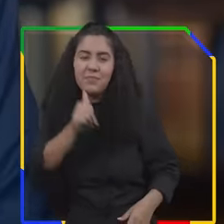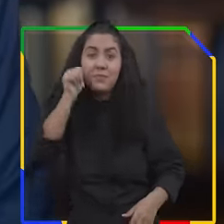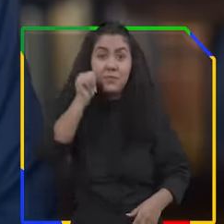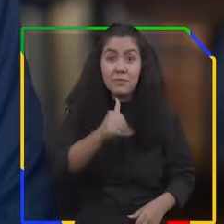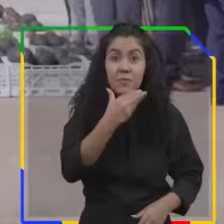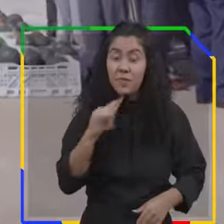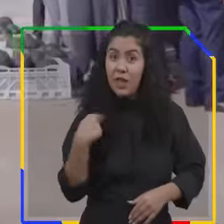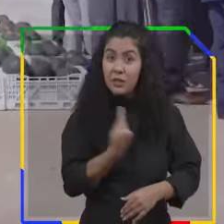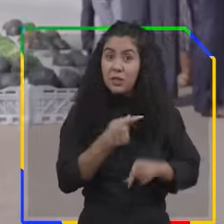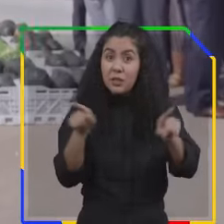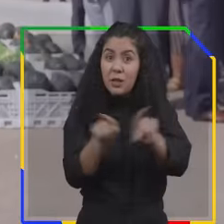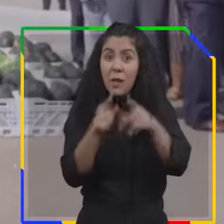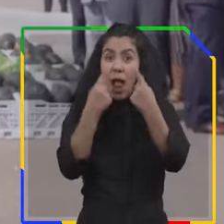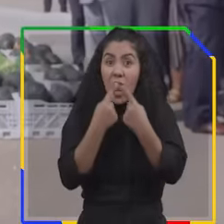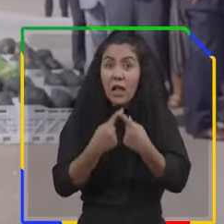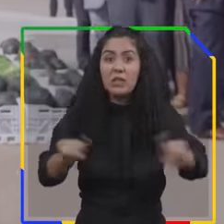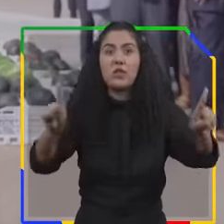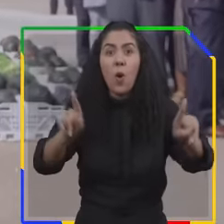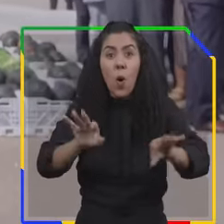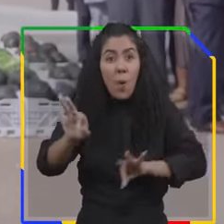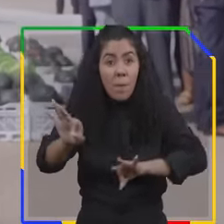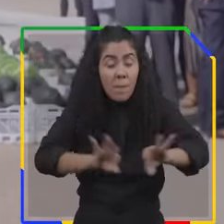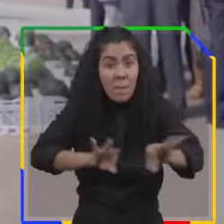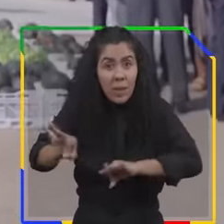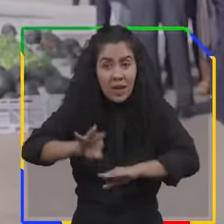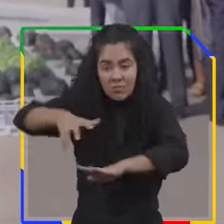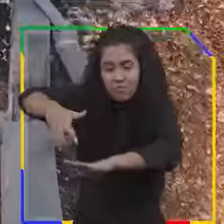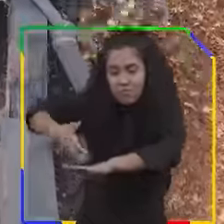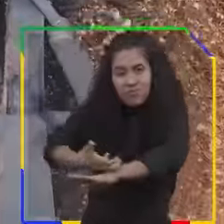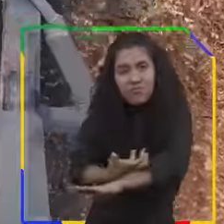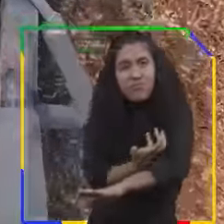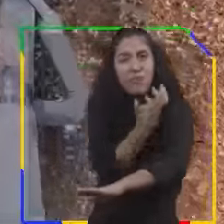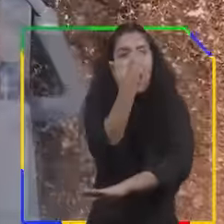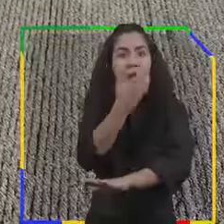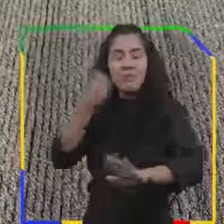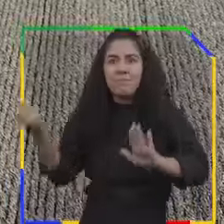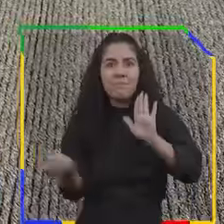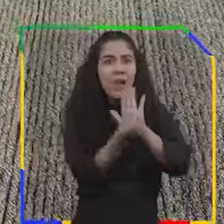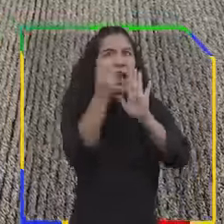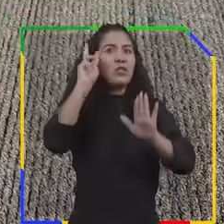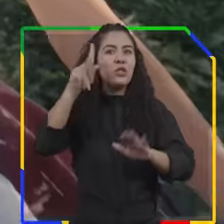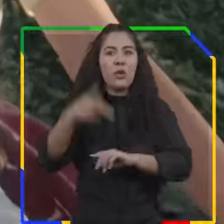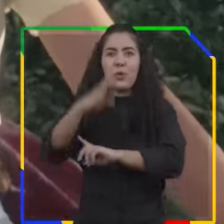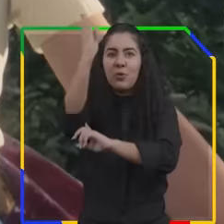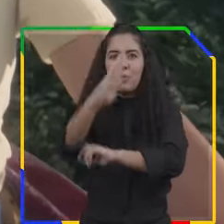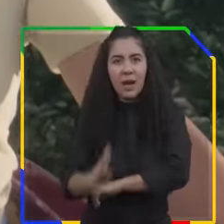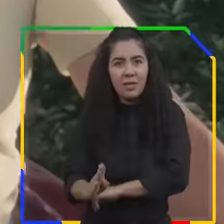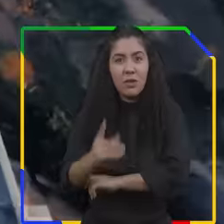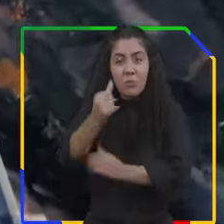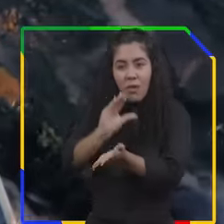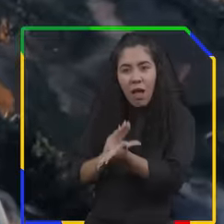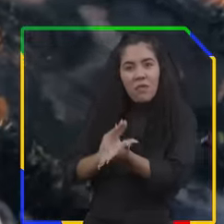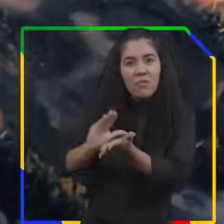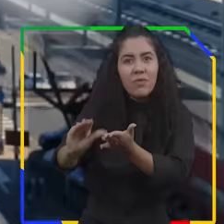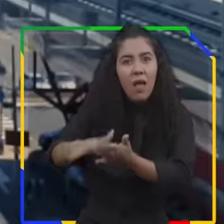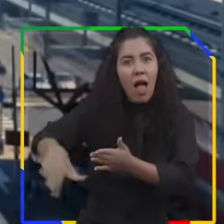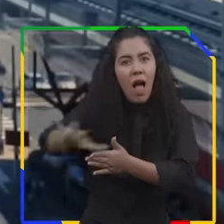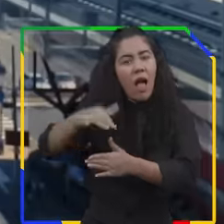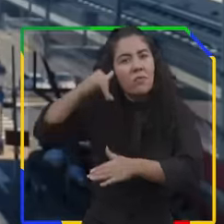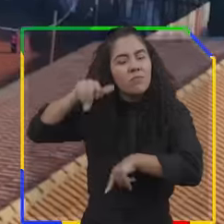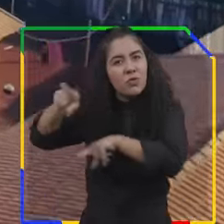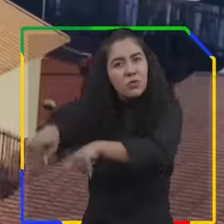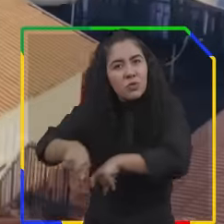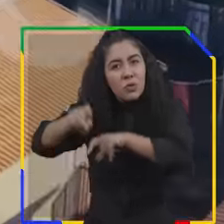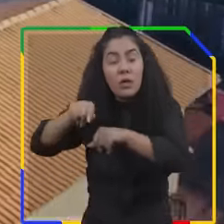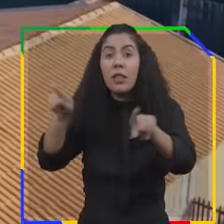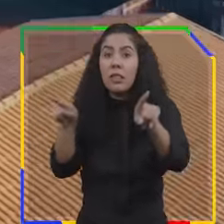meus amigos, lançamos o maior plano safra da história para financiar a agricultura brasileira. O novo PAC